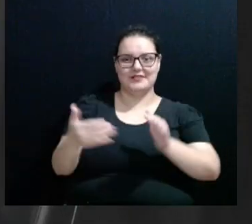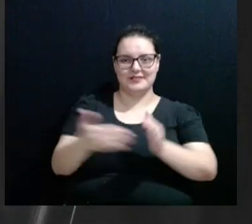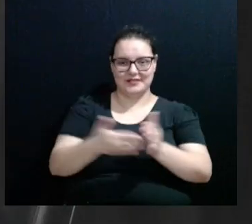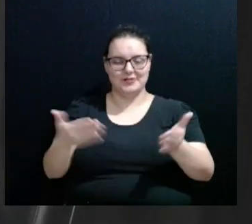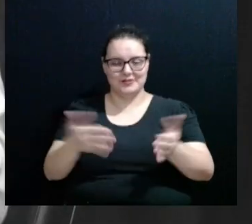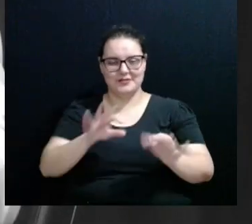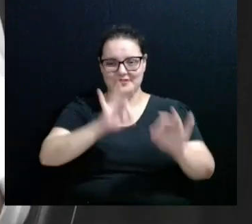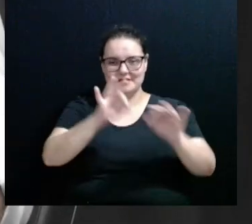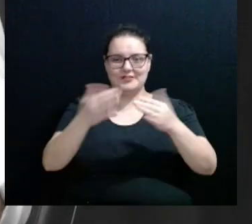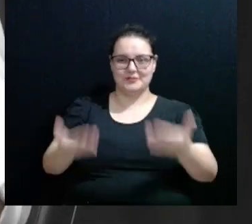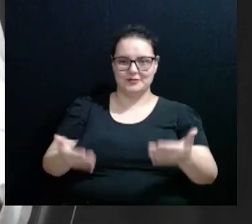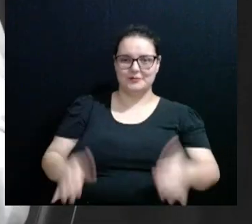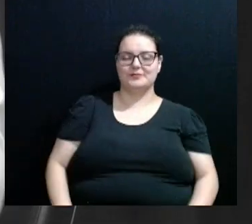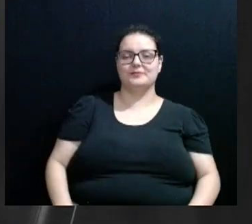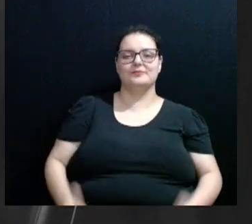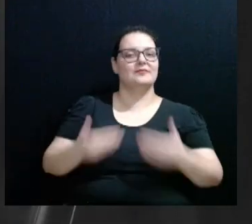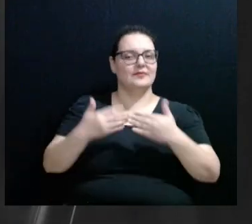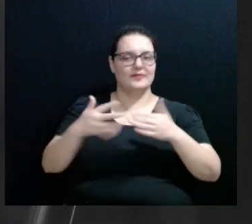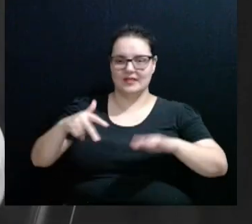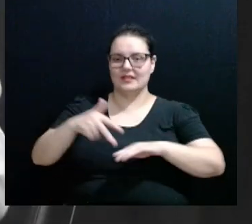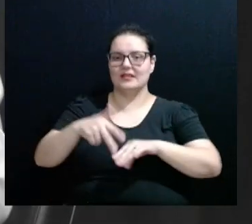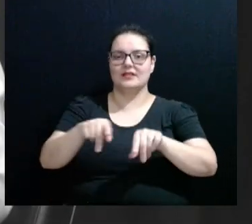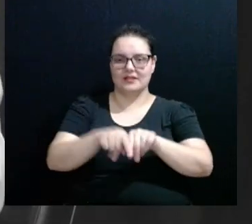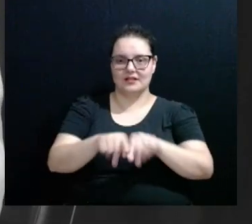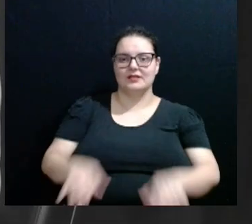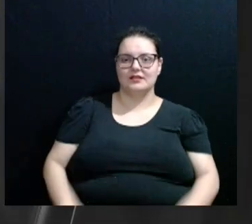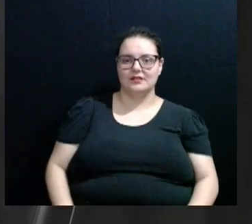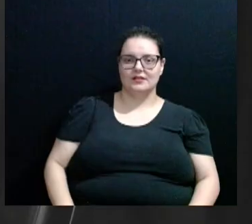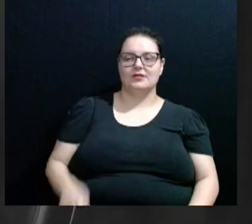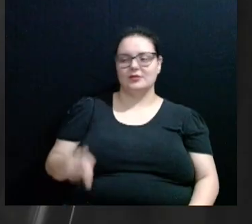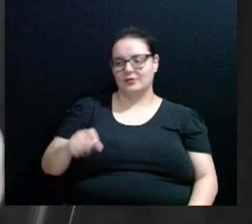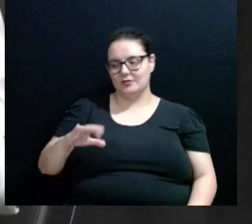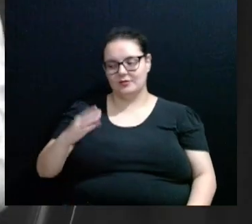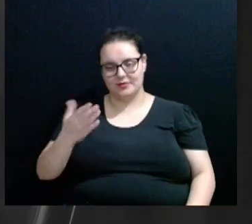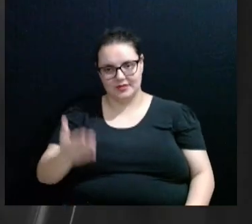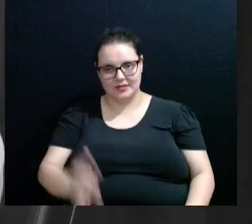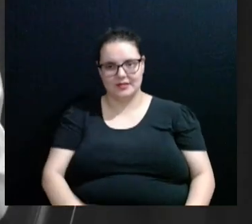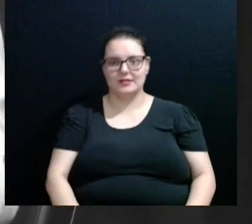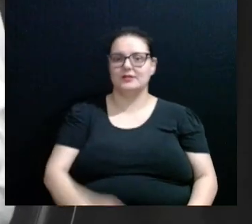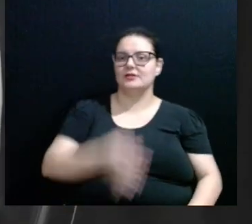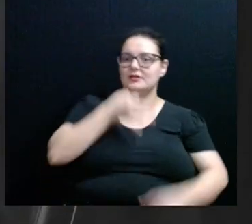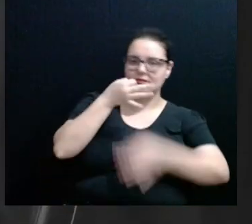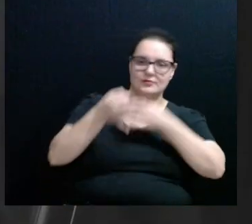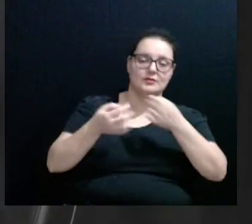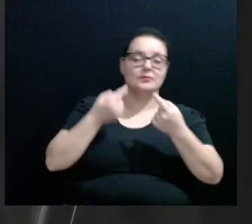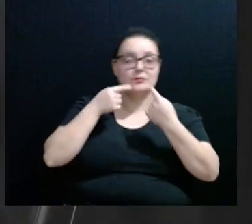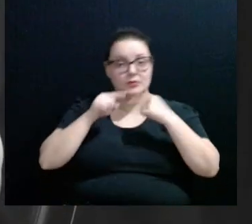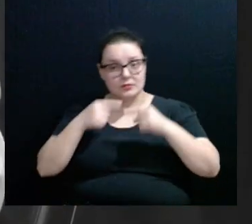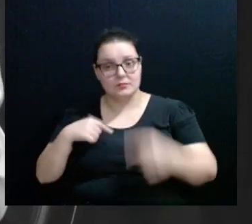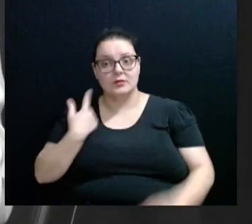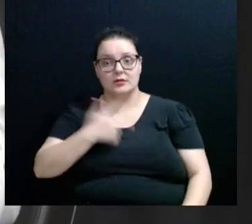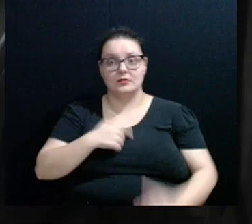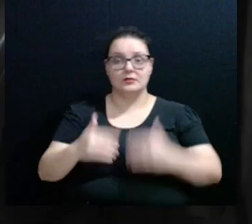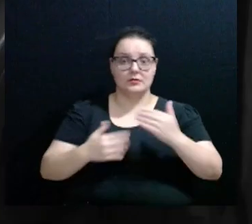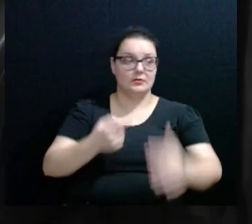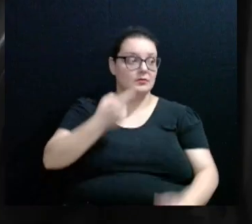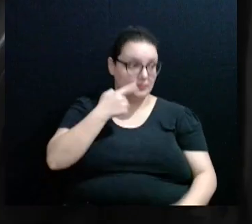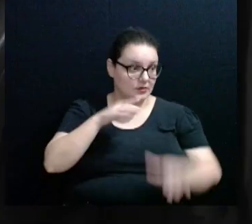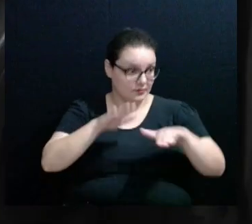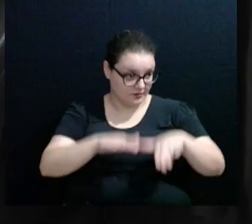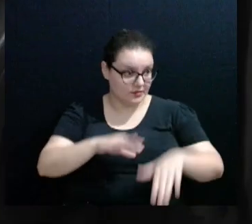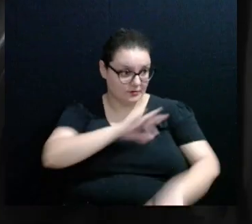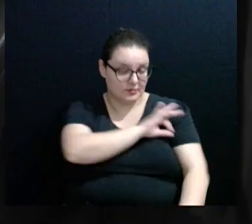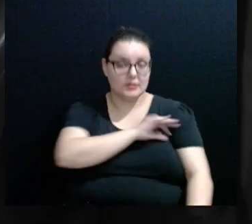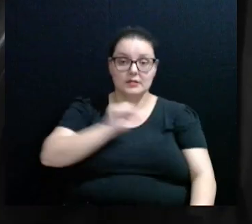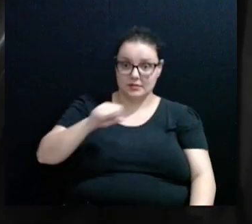até aqui, e a gente está à disposição também, lá no PIC, de sugestões, críticas, para que a gente possa construir. Você fica na prefeitura mesmo? Fico.